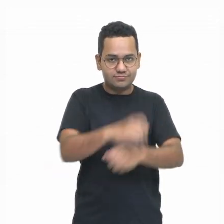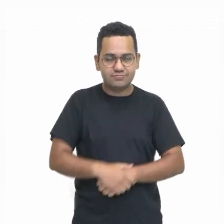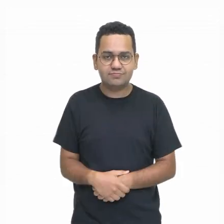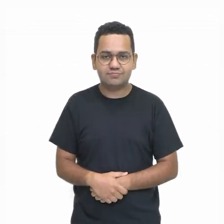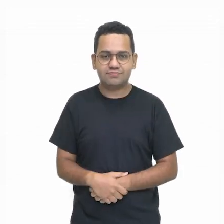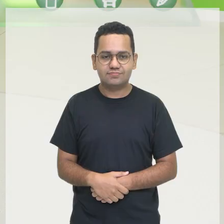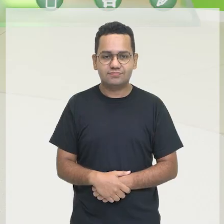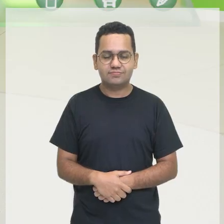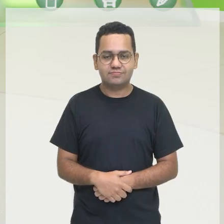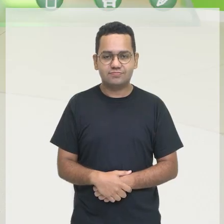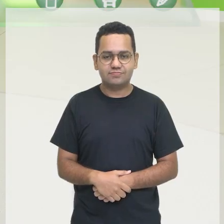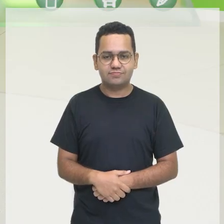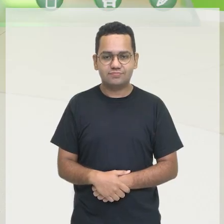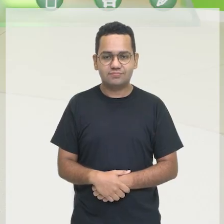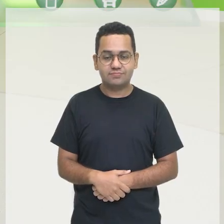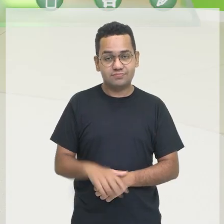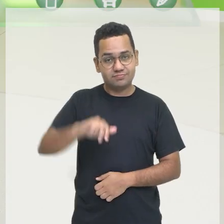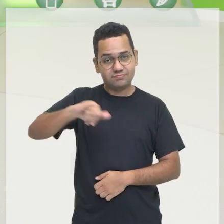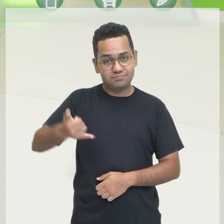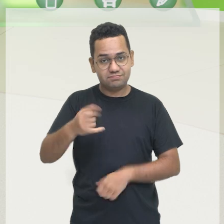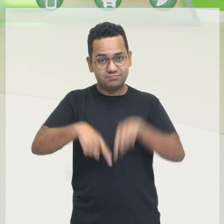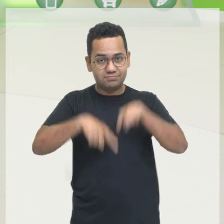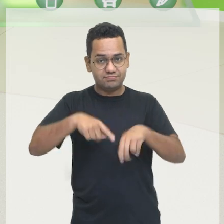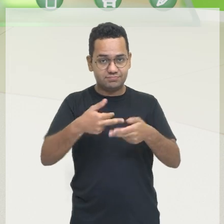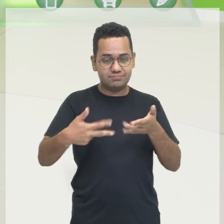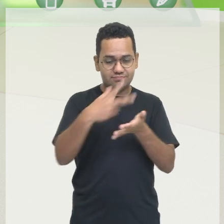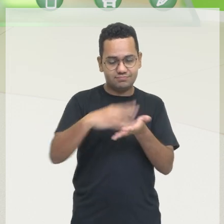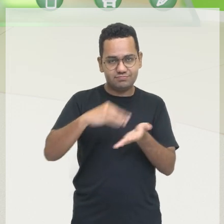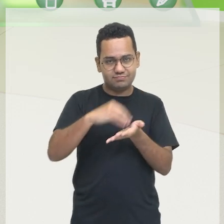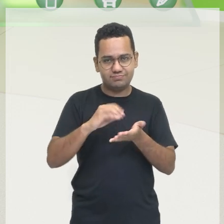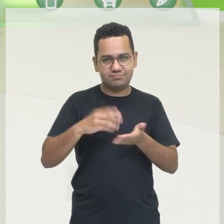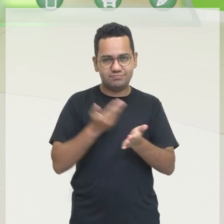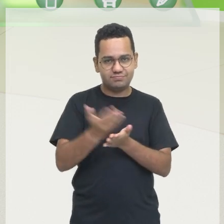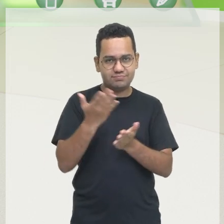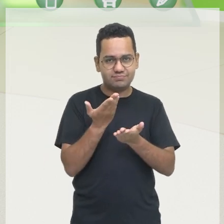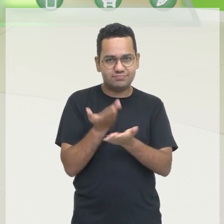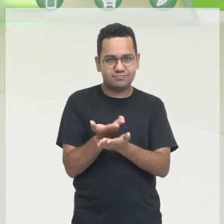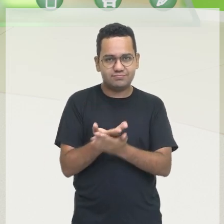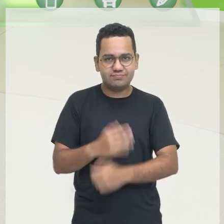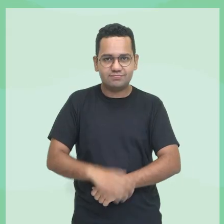revisão. Então, caderno e caneta na mão e vamos para a nossa aula.